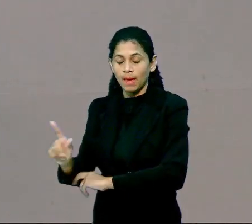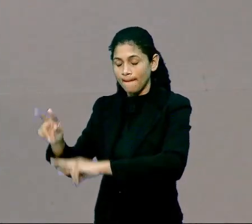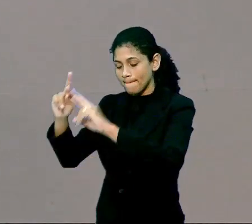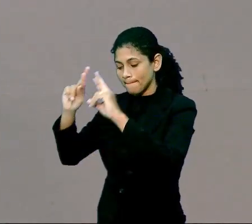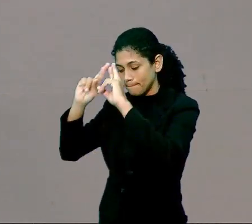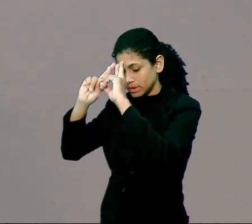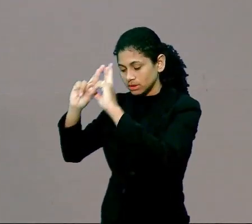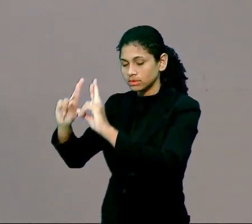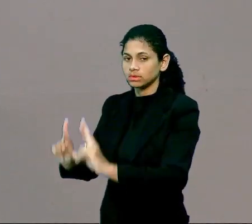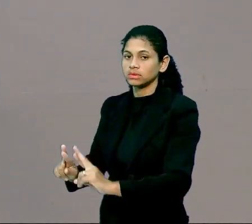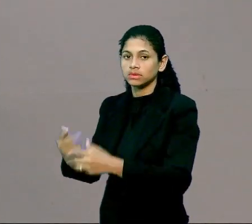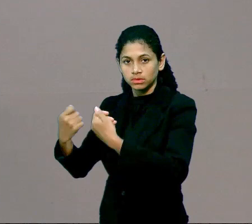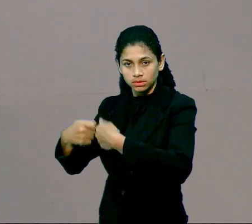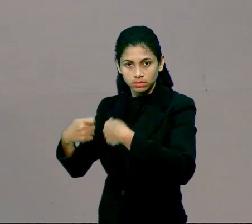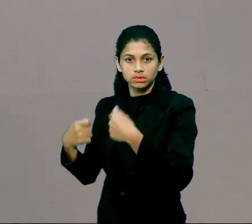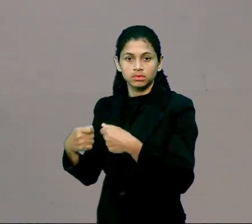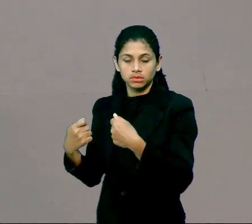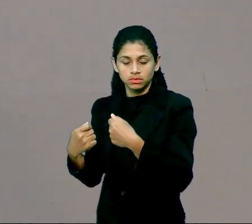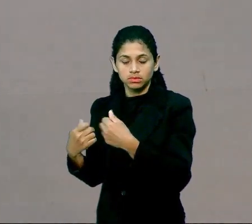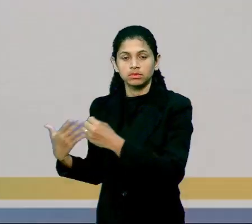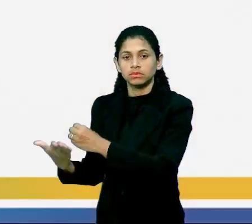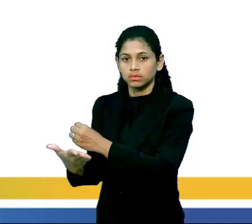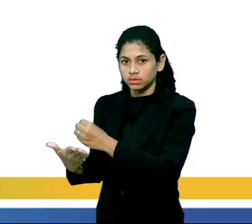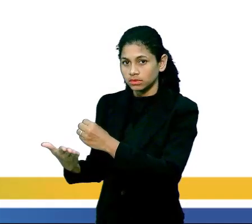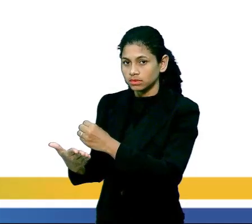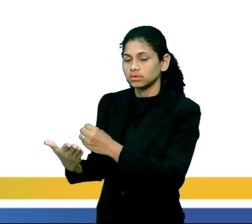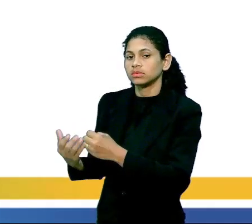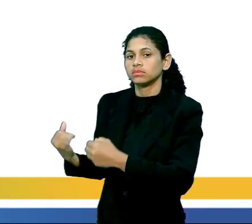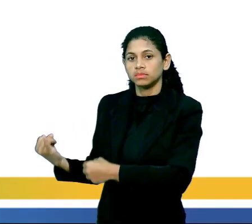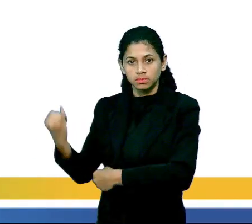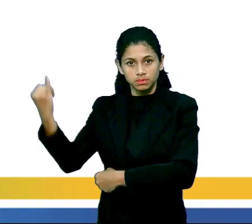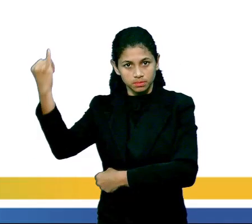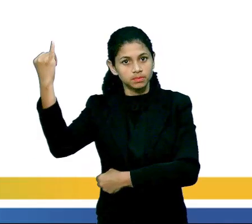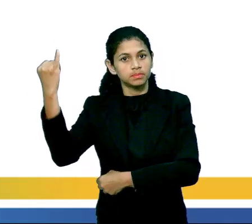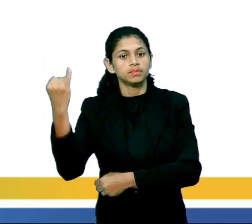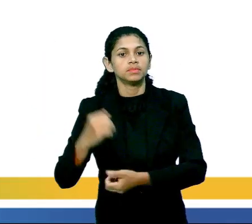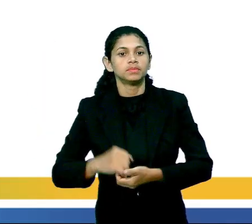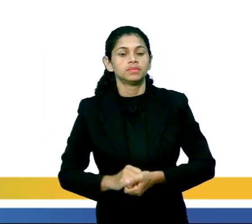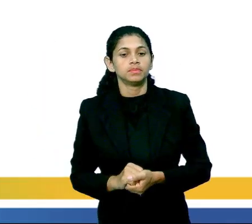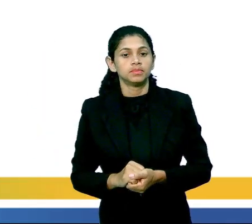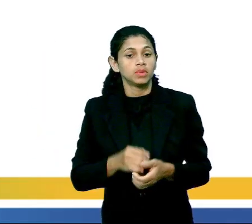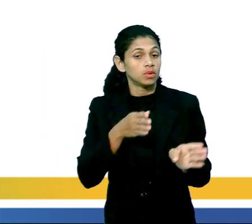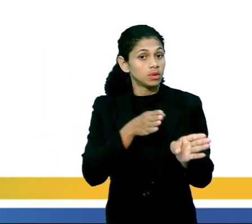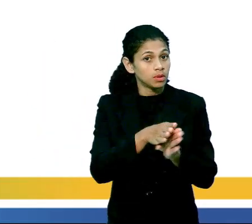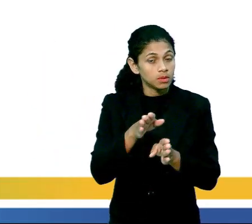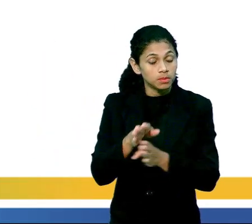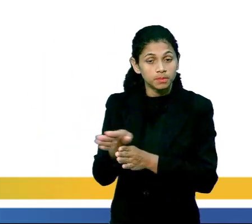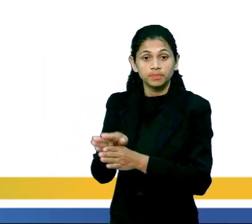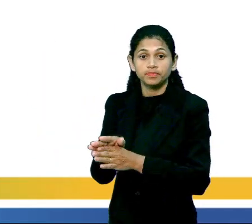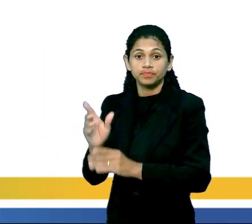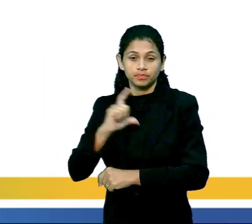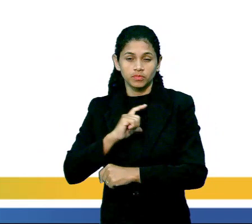respeitar, que eu acho que é uma das principais alicerces dessa compreensão. E aí, tendo isso como direcionamento, a gente tem